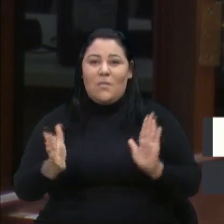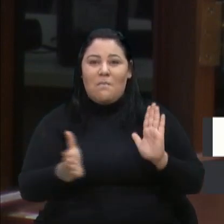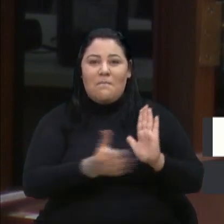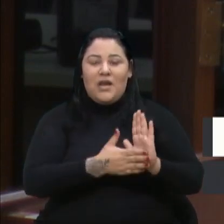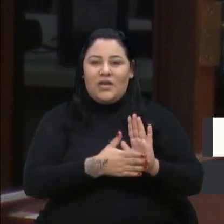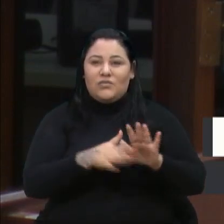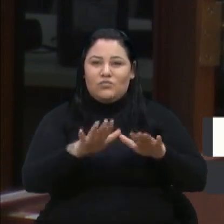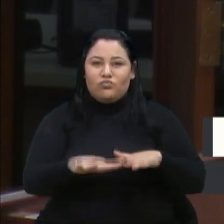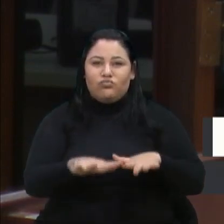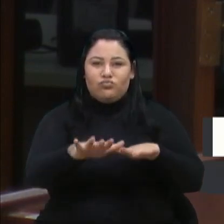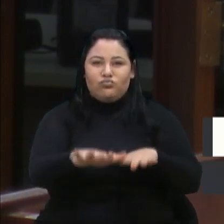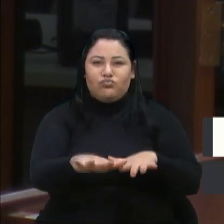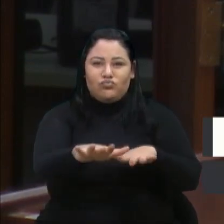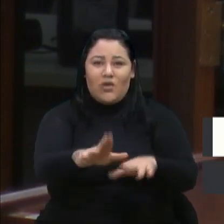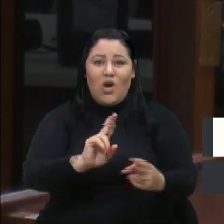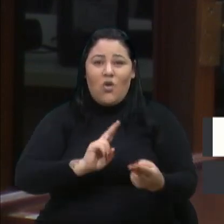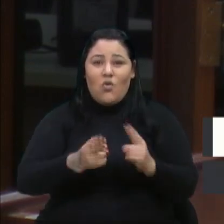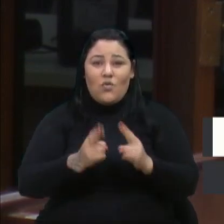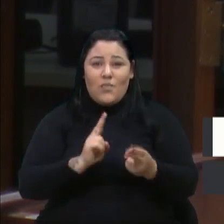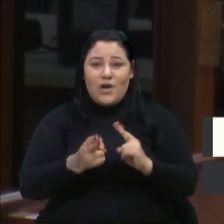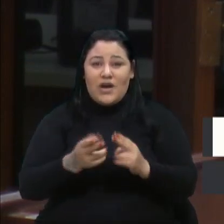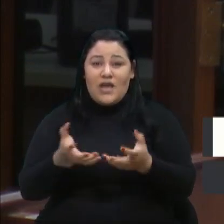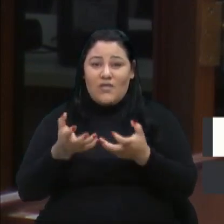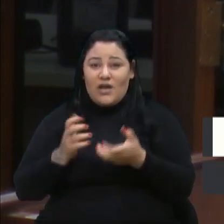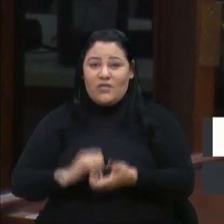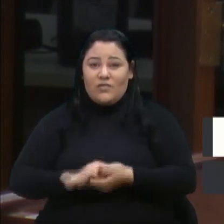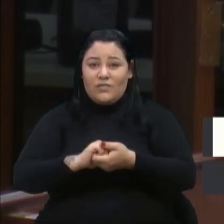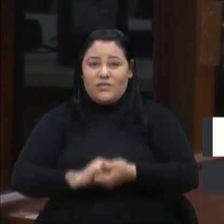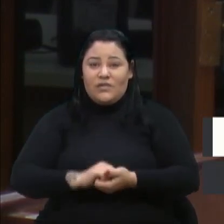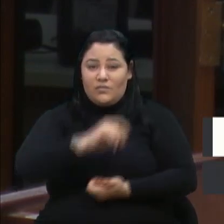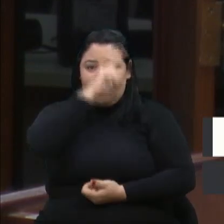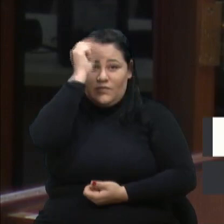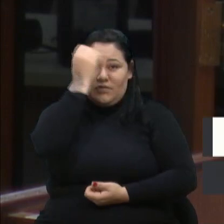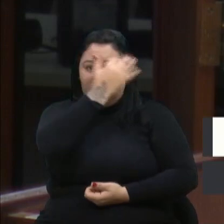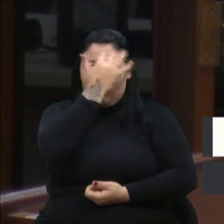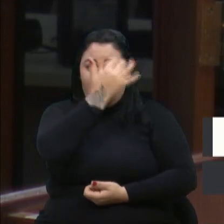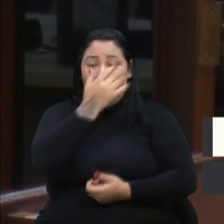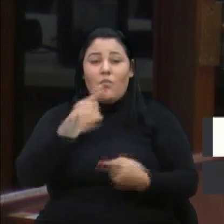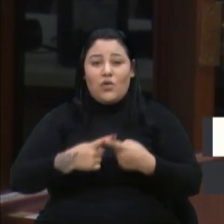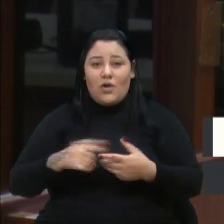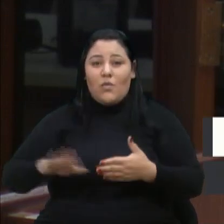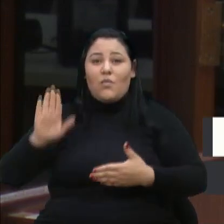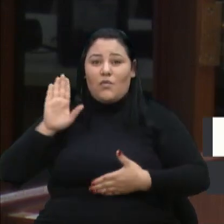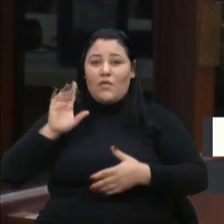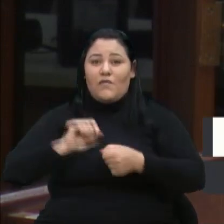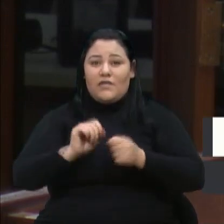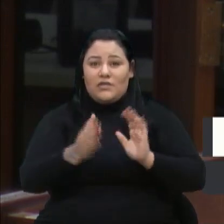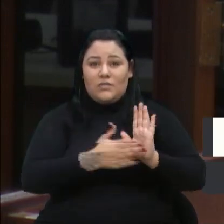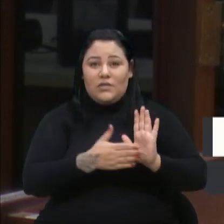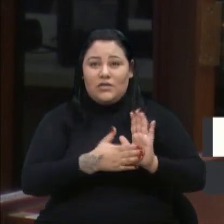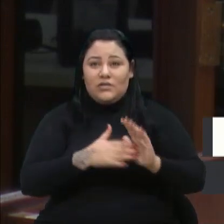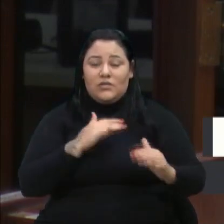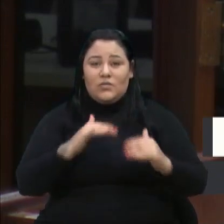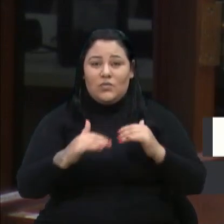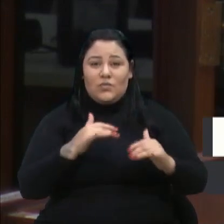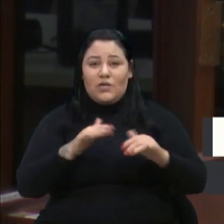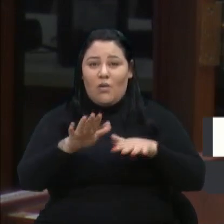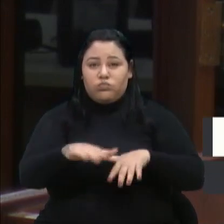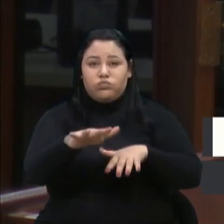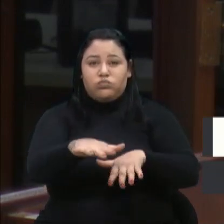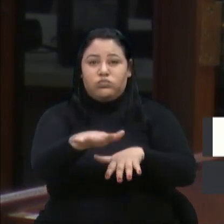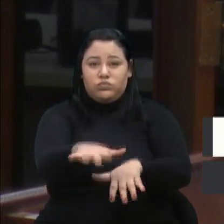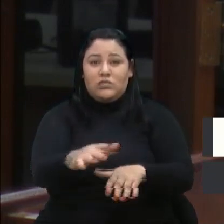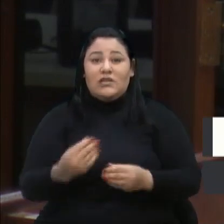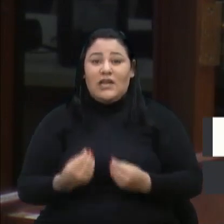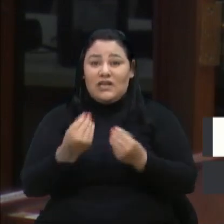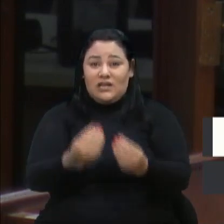mobilidade urbana, que aqui eu quero cumprimentar o prefeito Adiló, porque ele se comprometeu em fazer o plano de mobilidade urbana, e ele está entregando